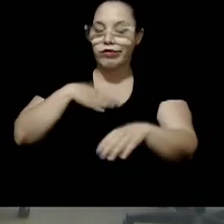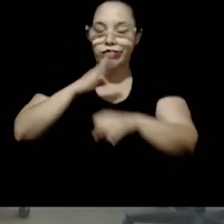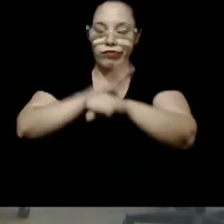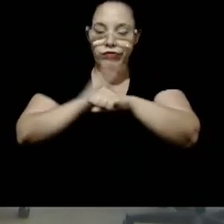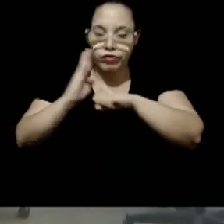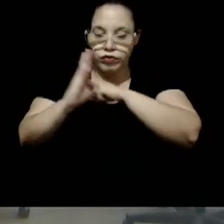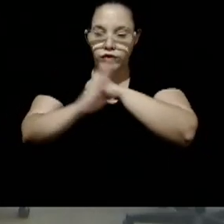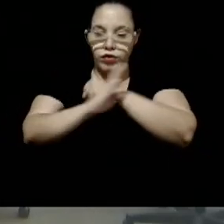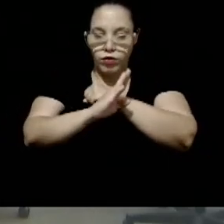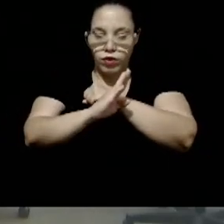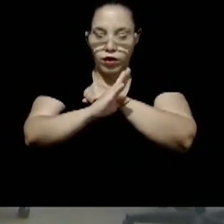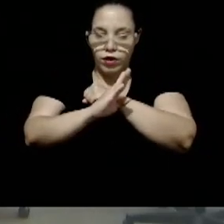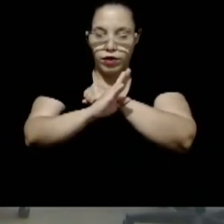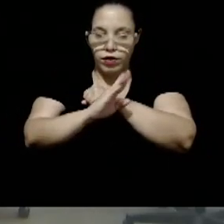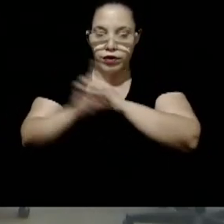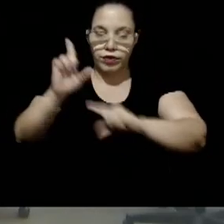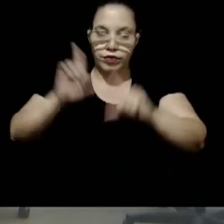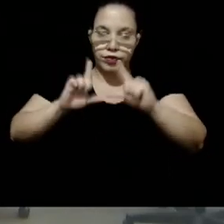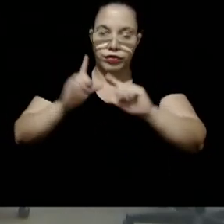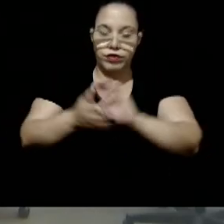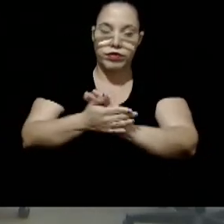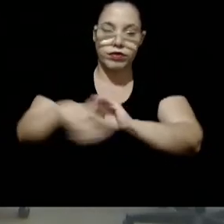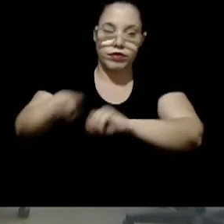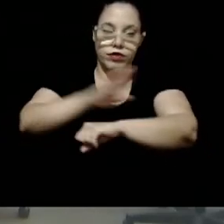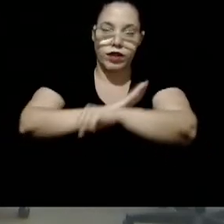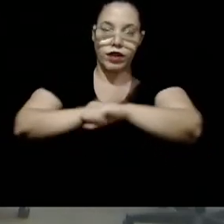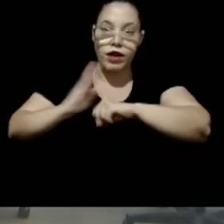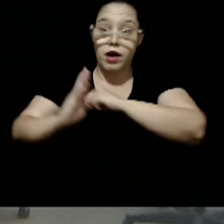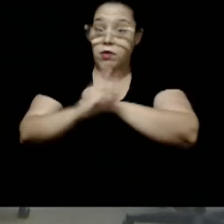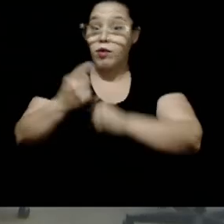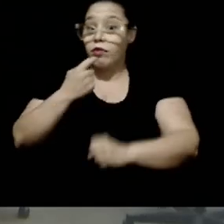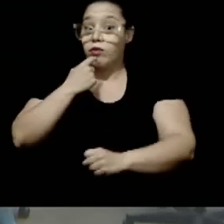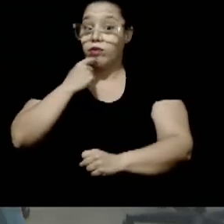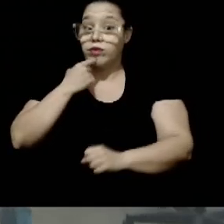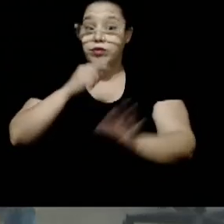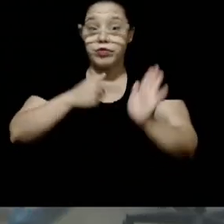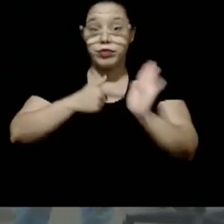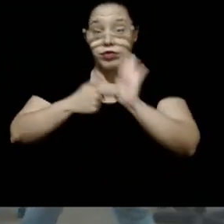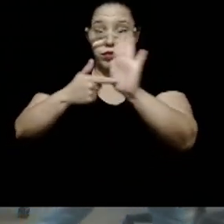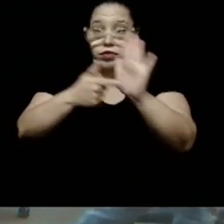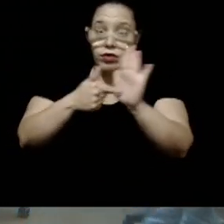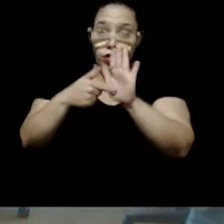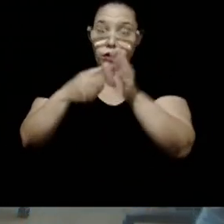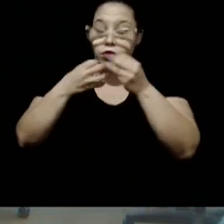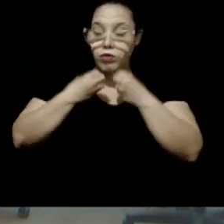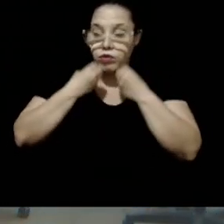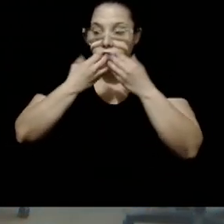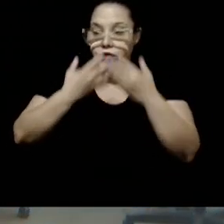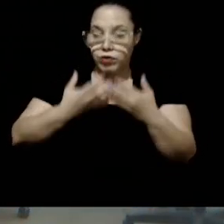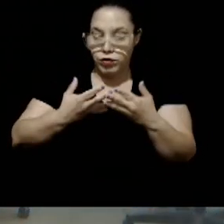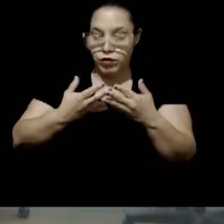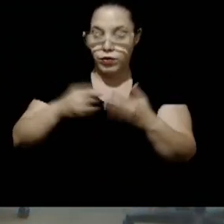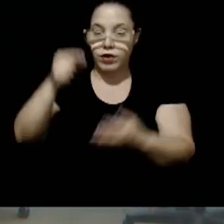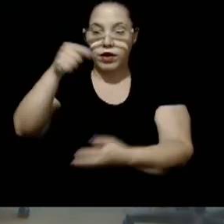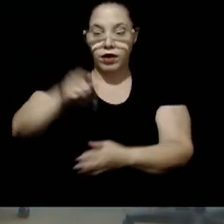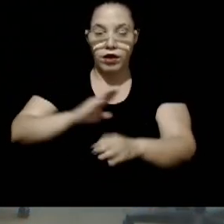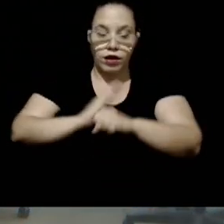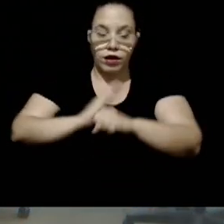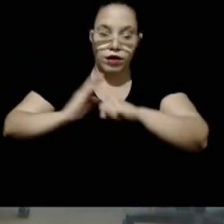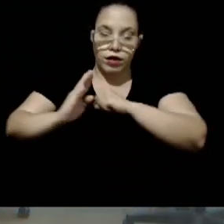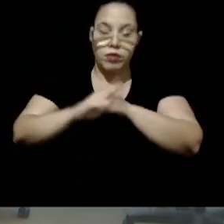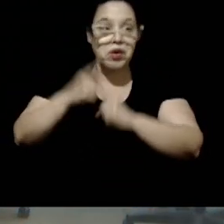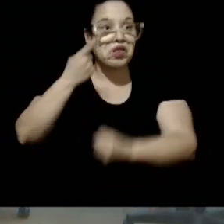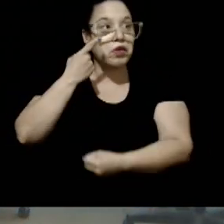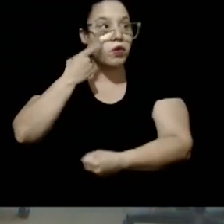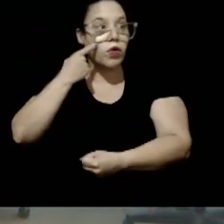da TV Câmara em um bairro da cidade mostrando tudo de bom que tem nesse bairro e você pode se ver aqui na